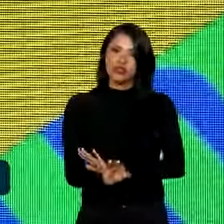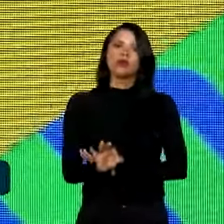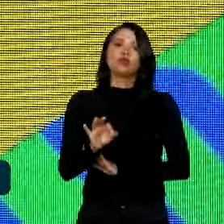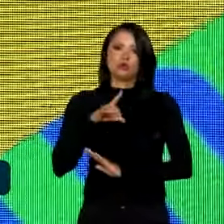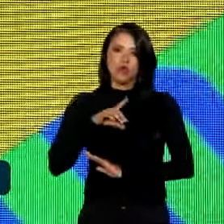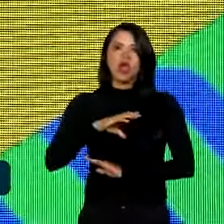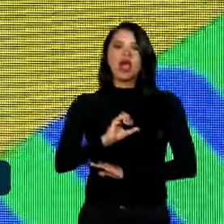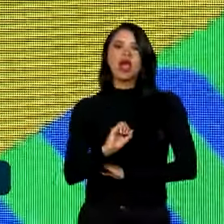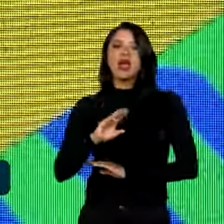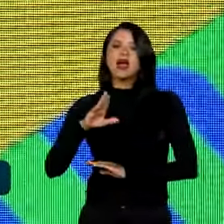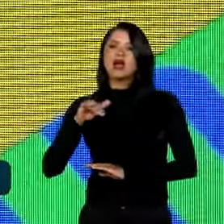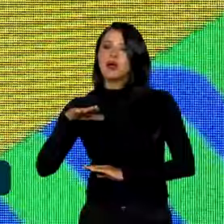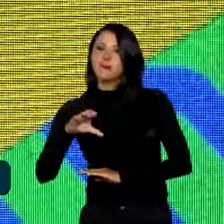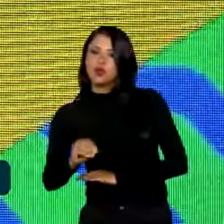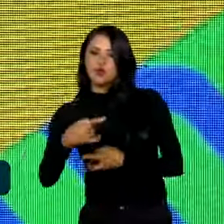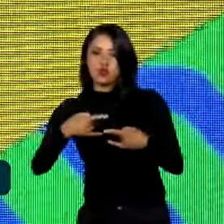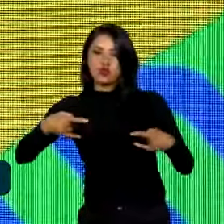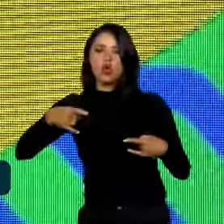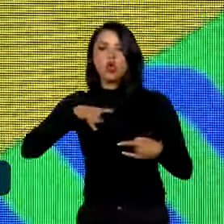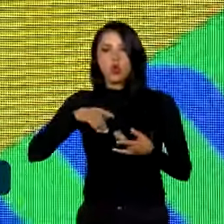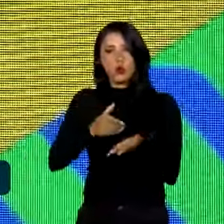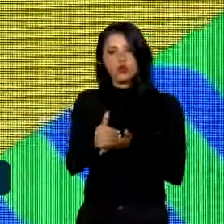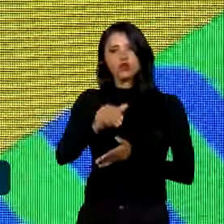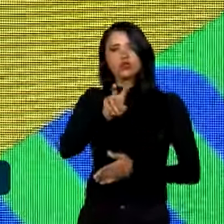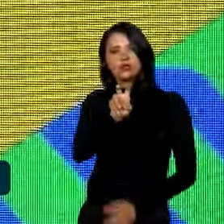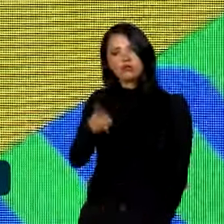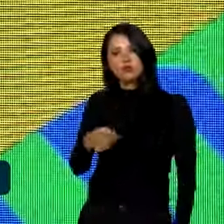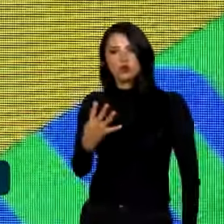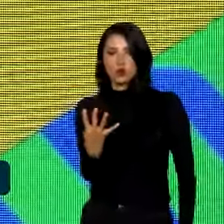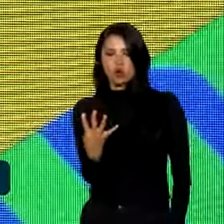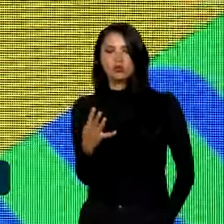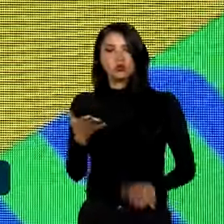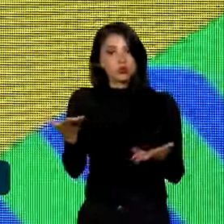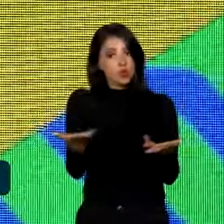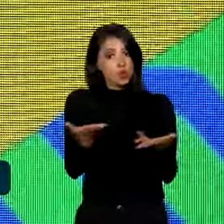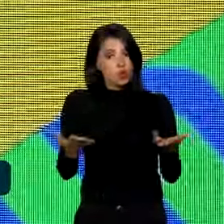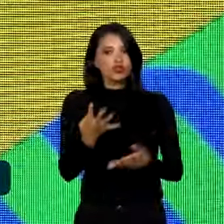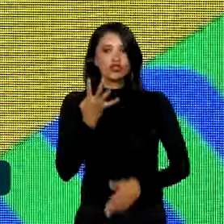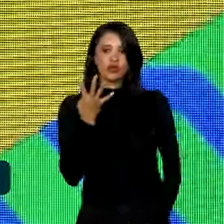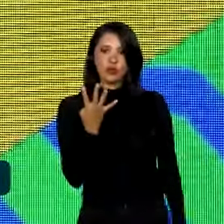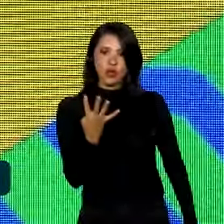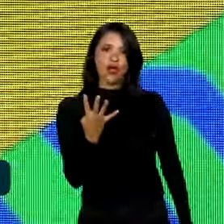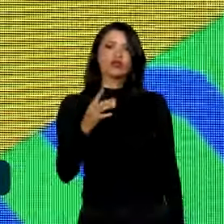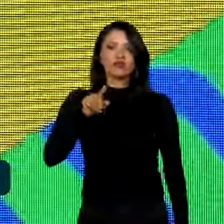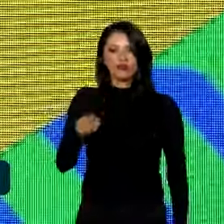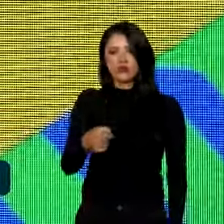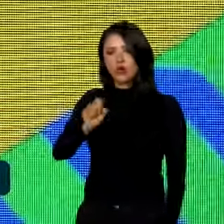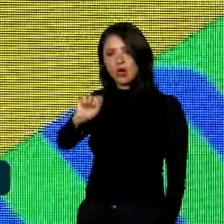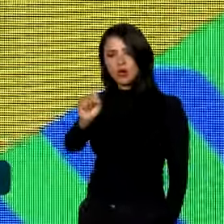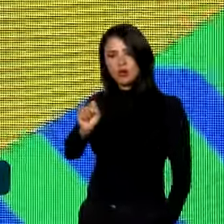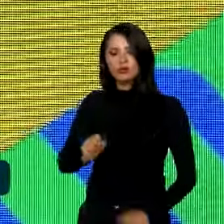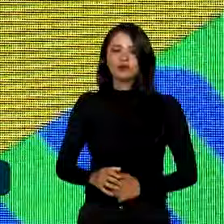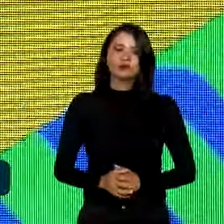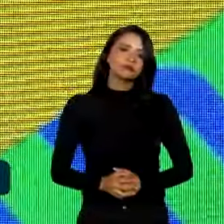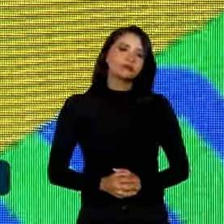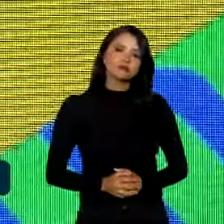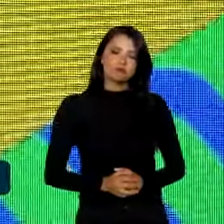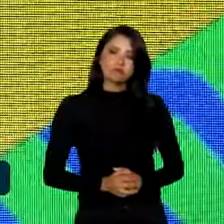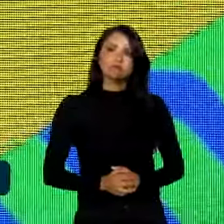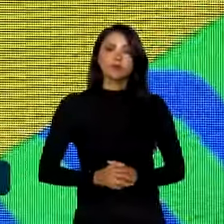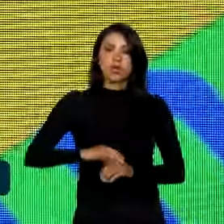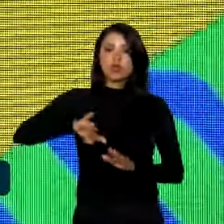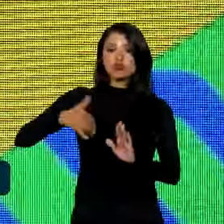câmbio começou com 5,4, hoje é 4,8.